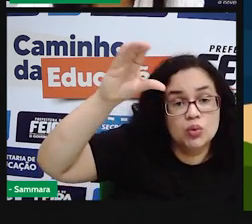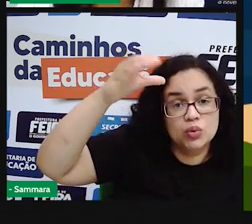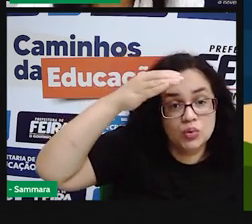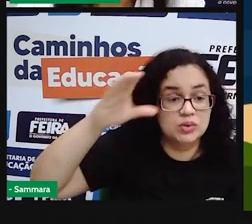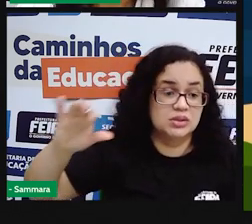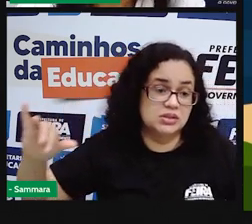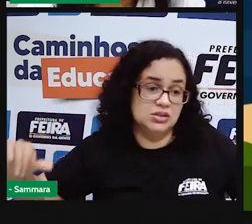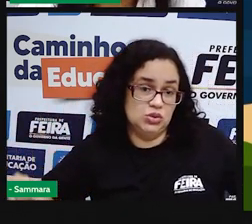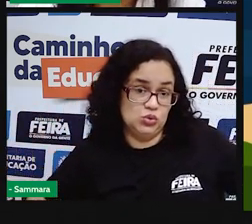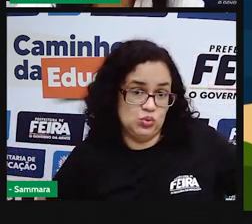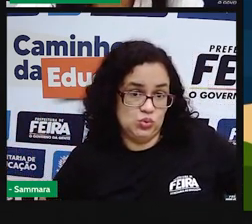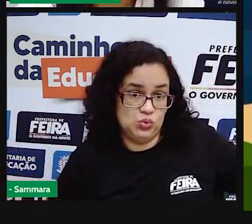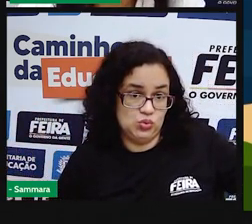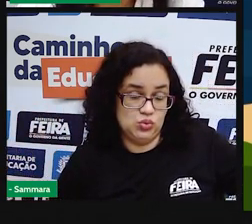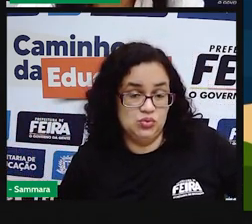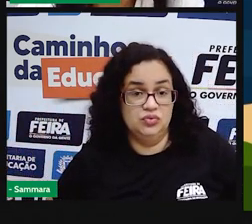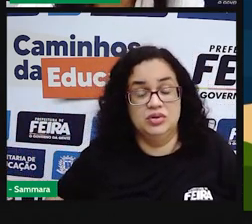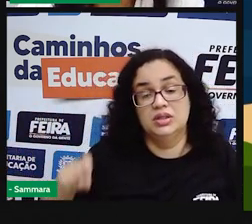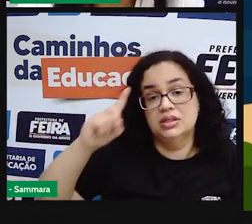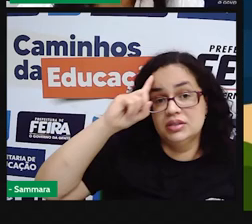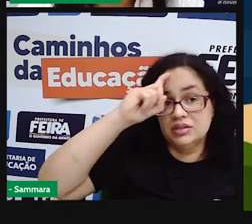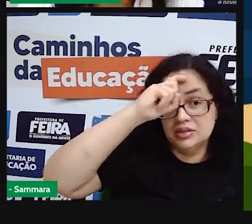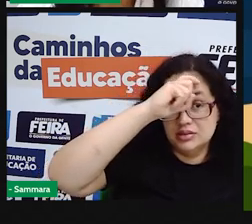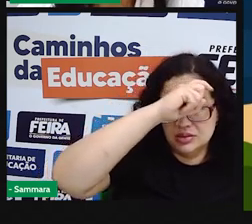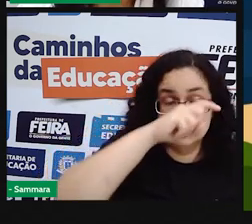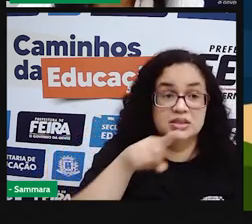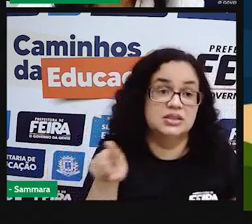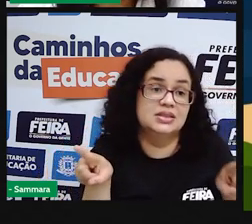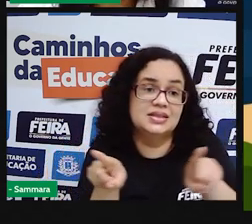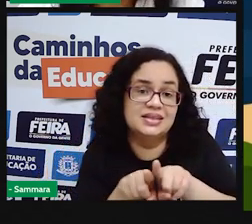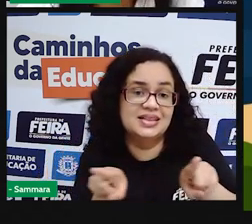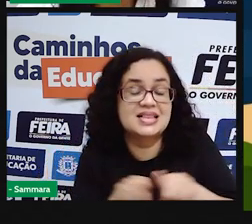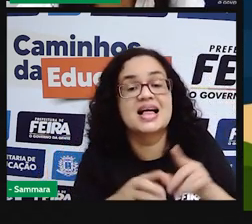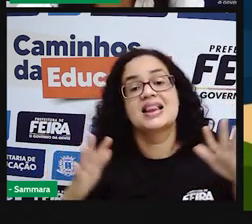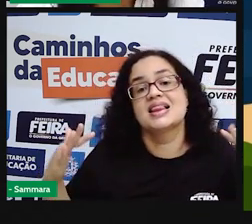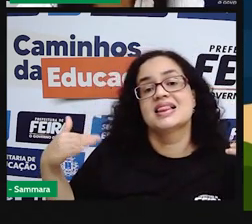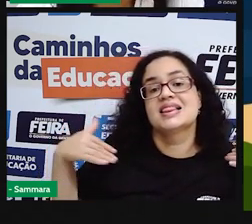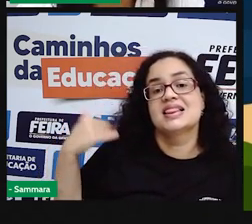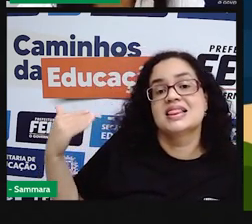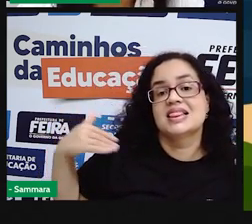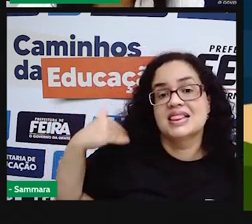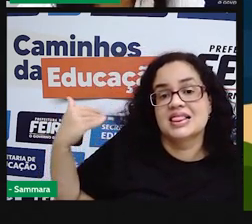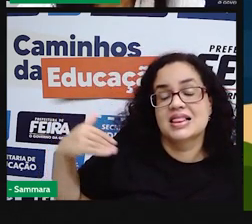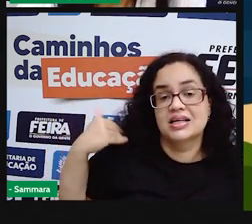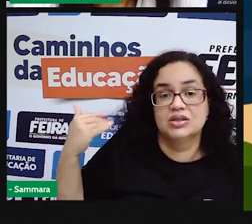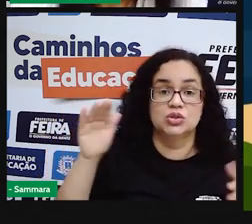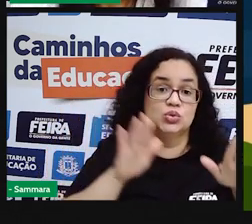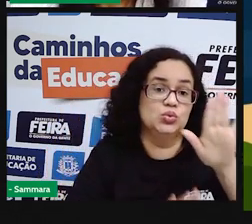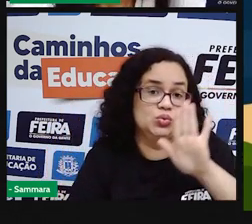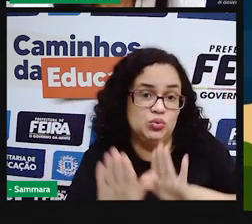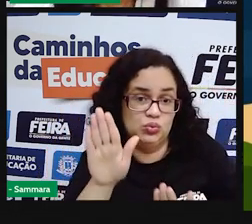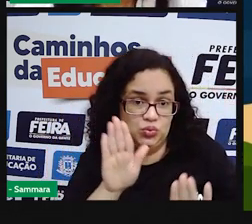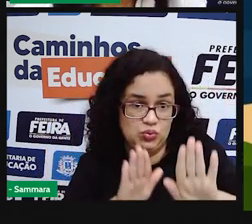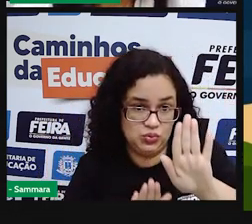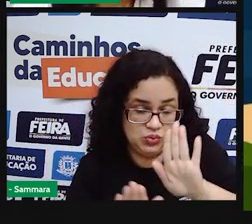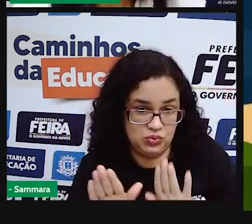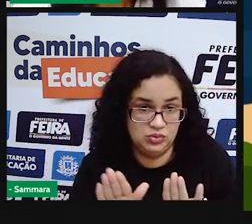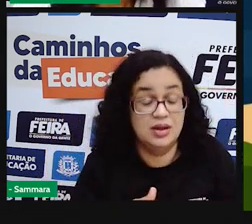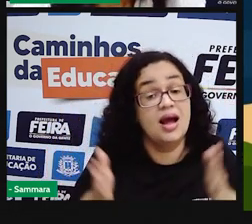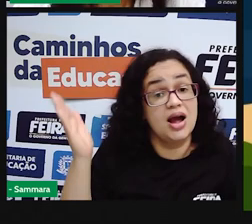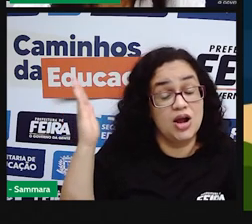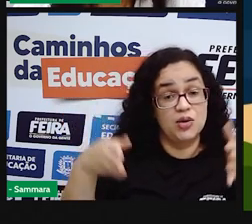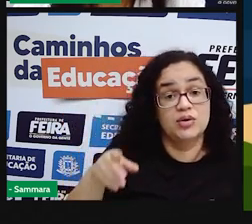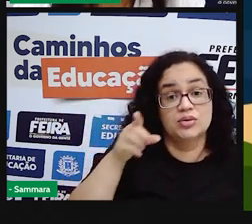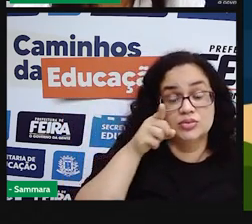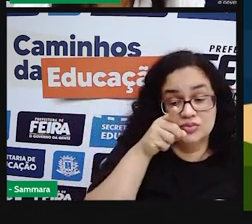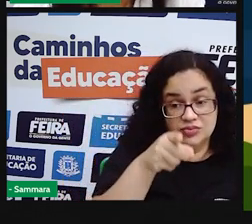que passa por dificuldades, mas também que é muito alegre e rico em tudo que faz. E agora é com você,